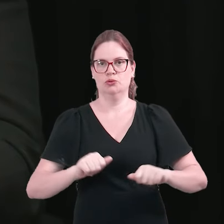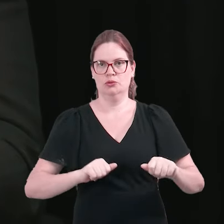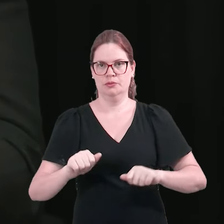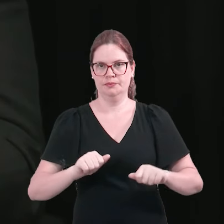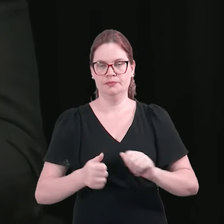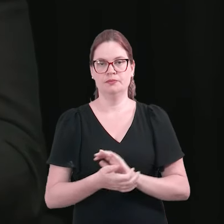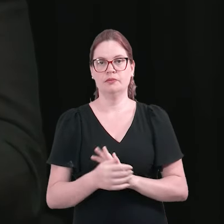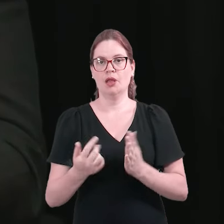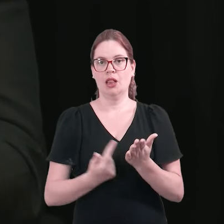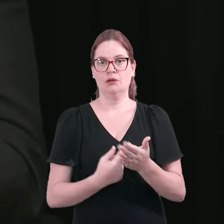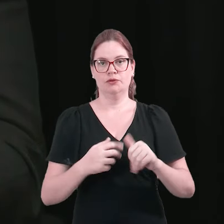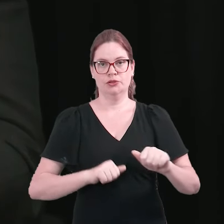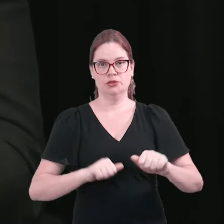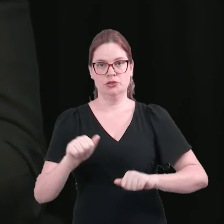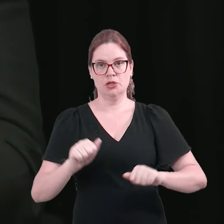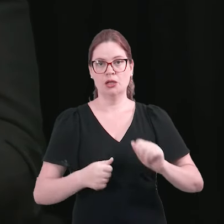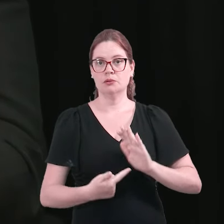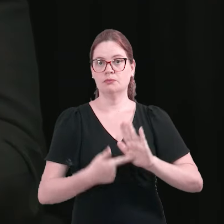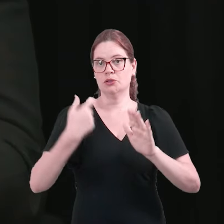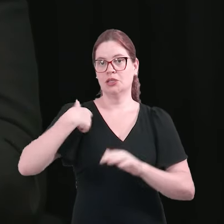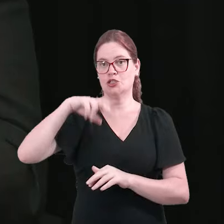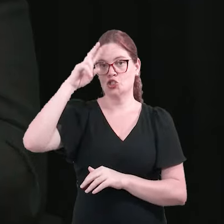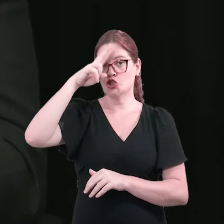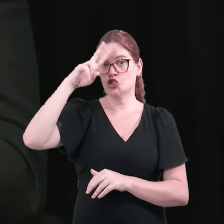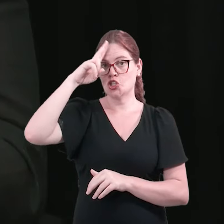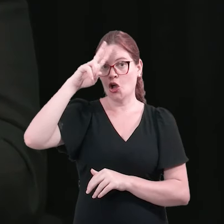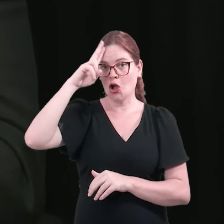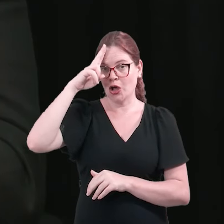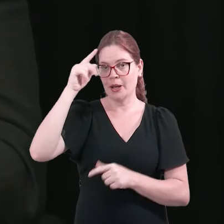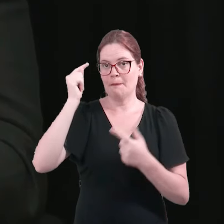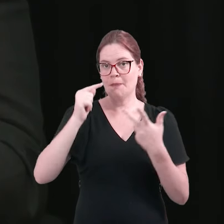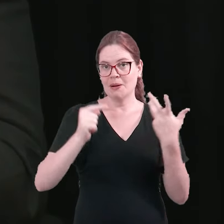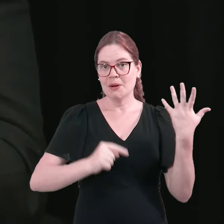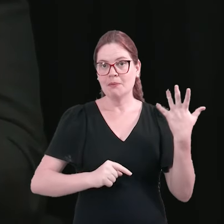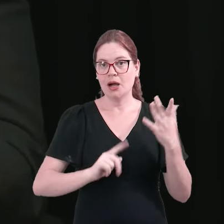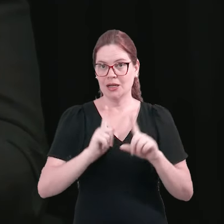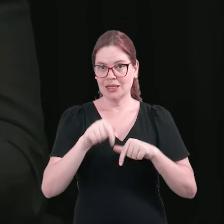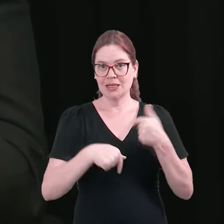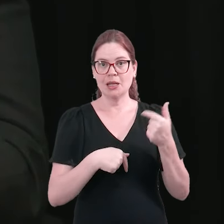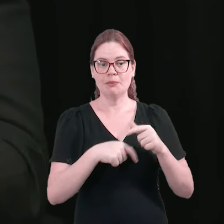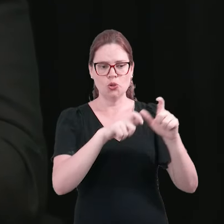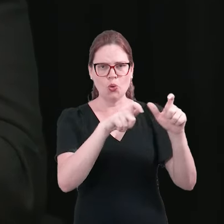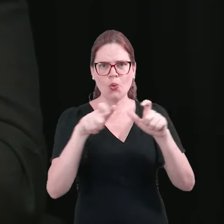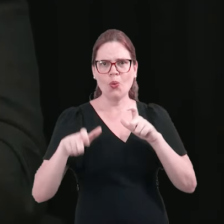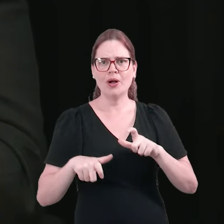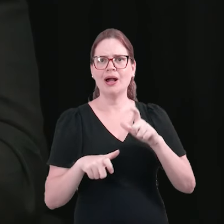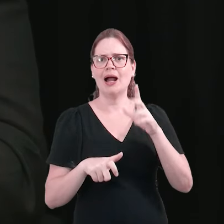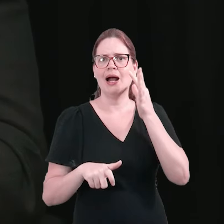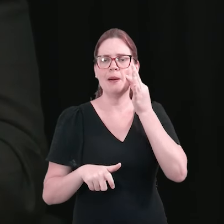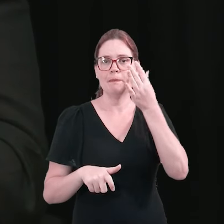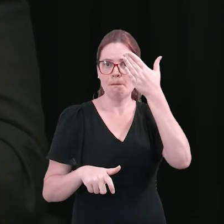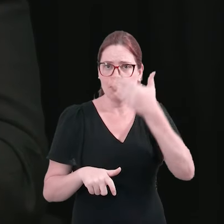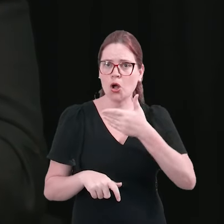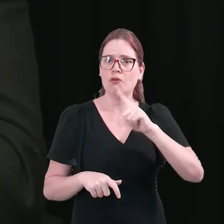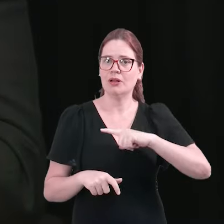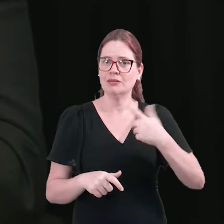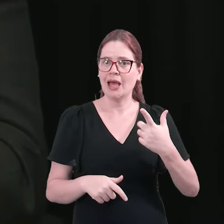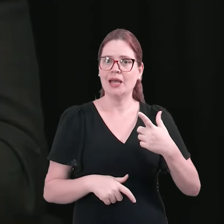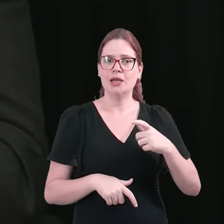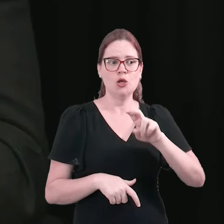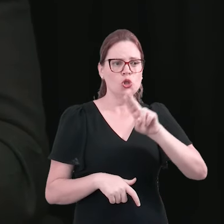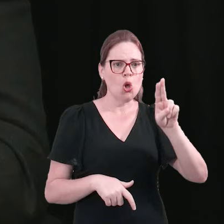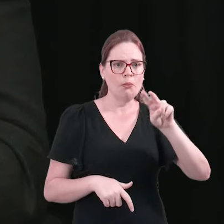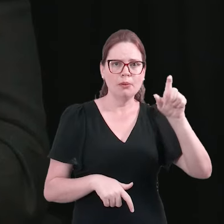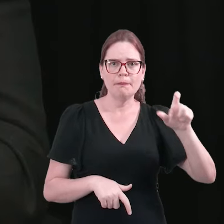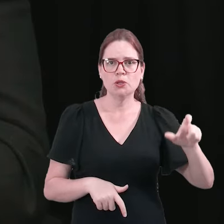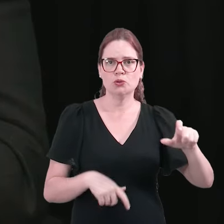livro de Atos, escrito por Lucas, ele tem fatos históricos verificáveis, nomes de pessoas, locais,